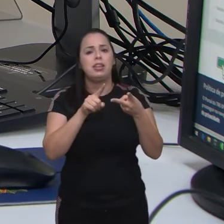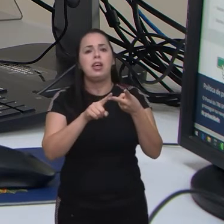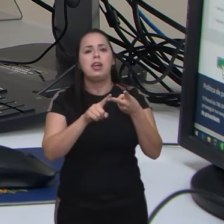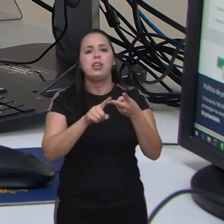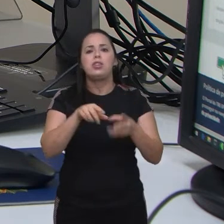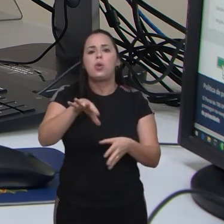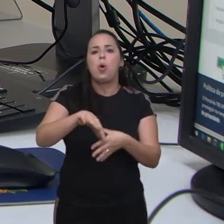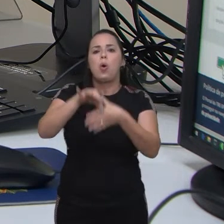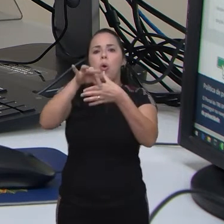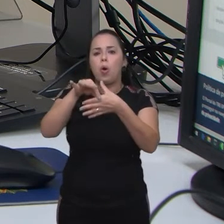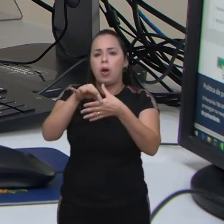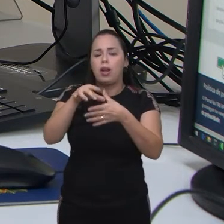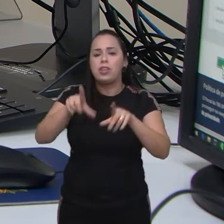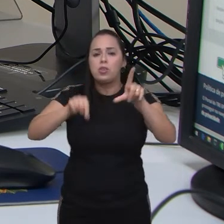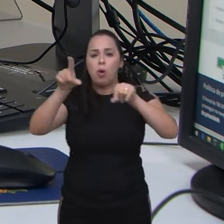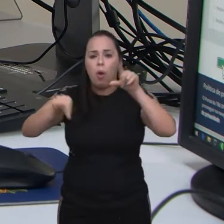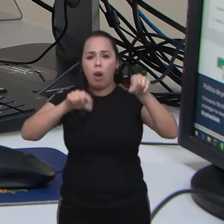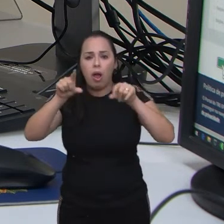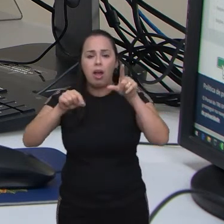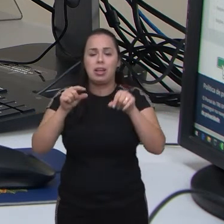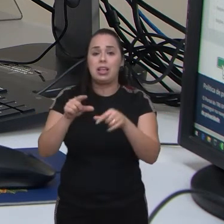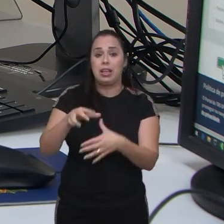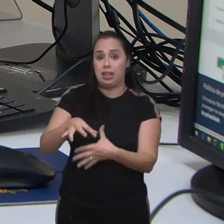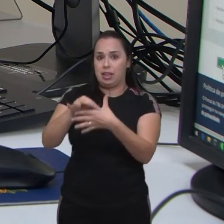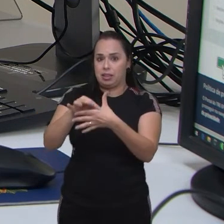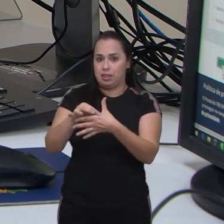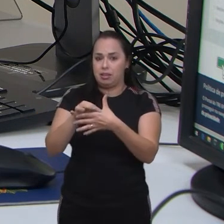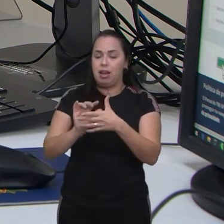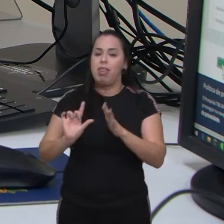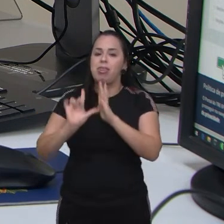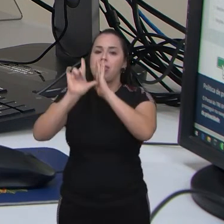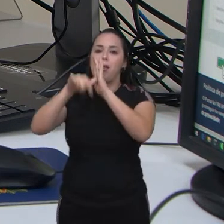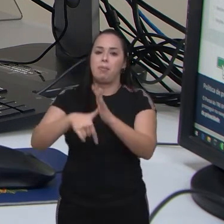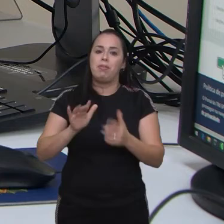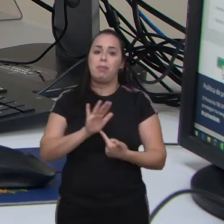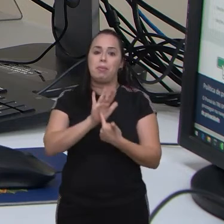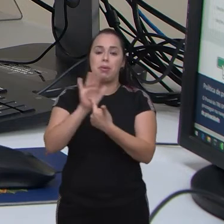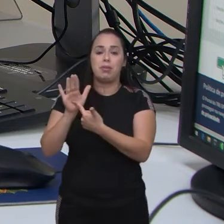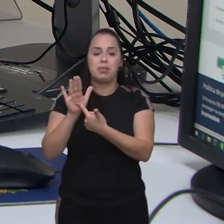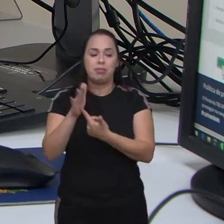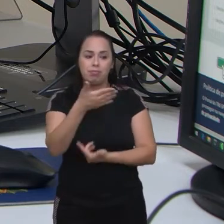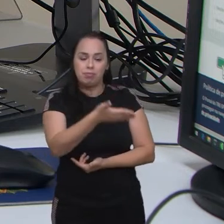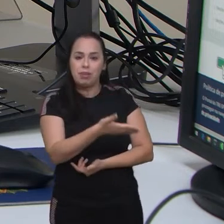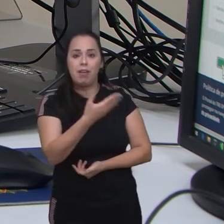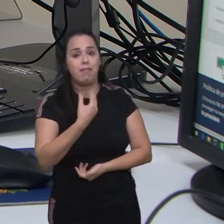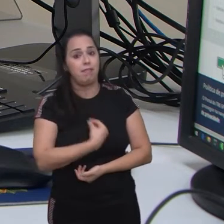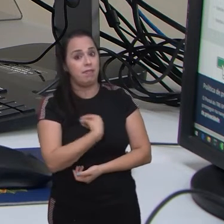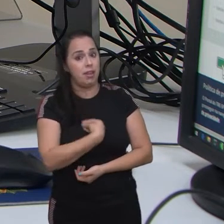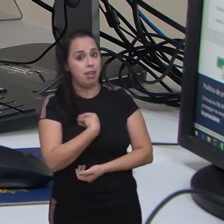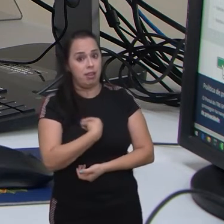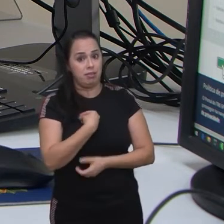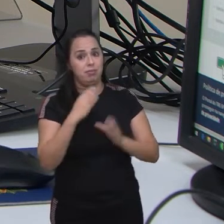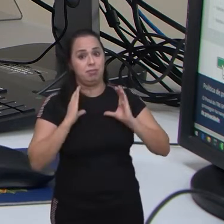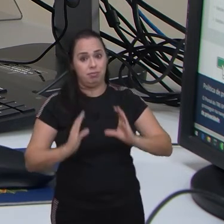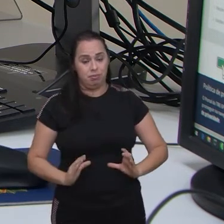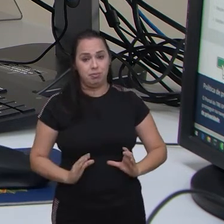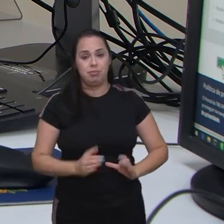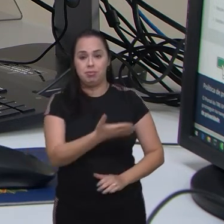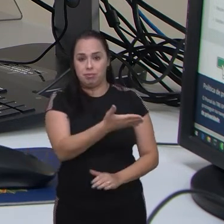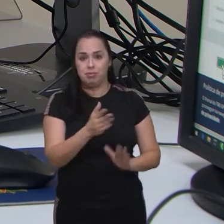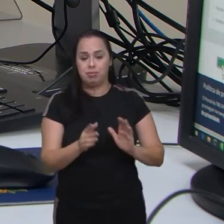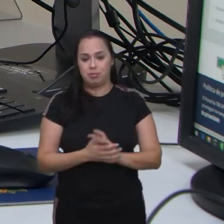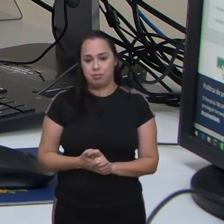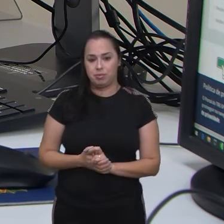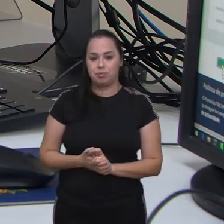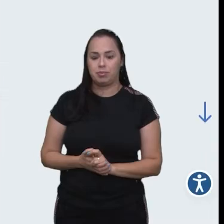seus representantes, porque muitas das decisões dos representantes vão refletir diretamente na vida de cada cidadão, inclusive